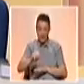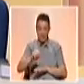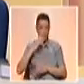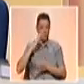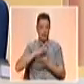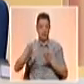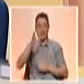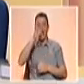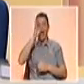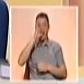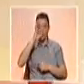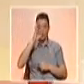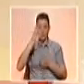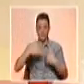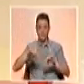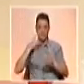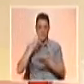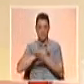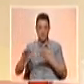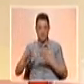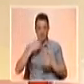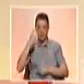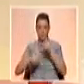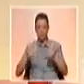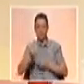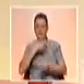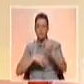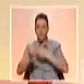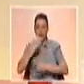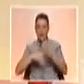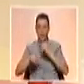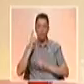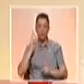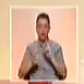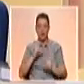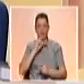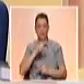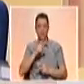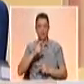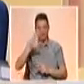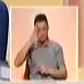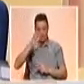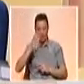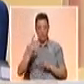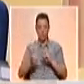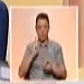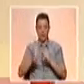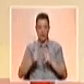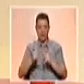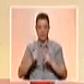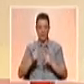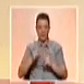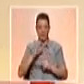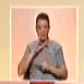conhecida, geralmente. Muito menos conhecida, infelizmente. Explique-nos o que é isto, a pegada da água, e como é que nós podemos ter percepção dela? A pegada da